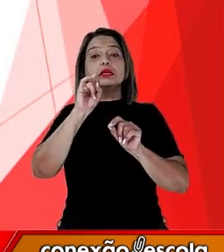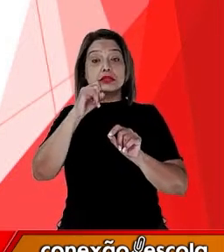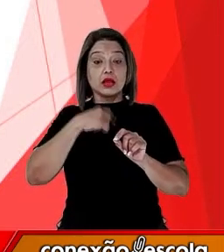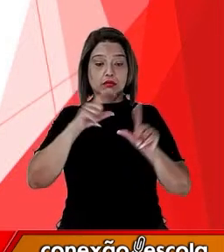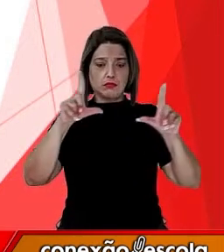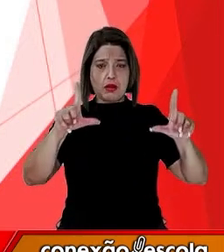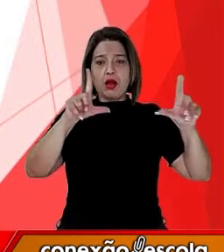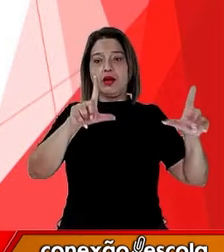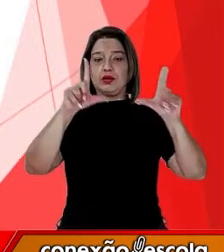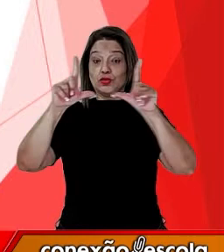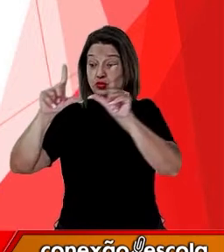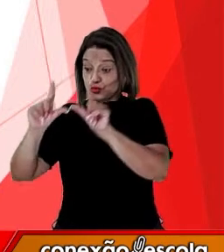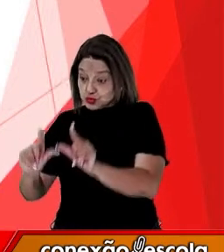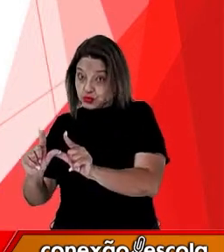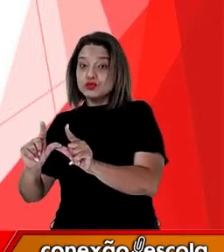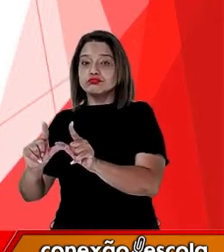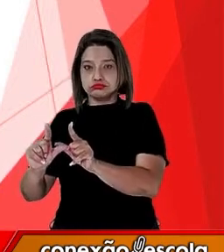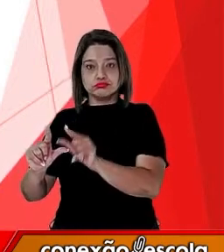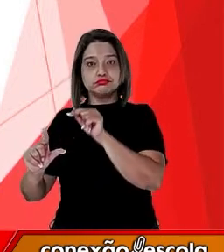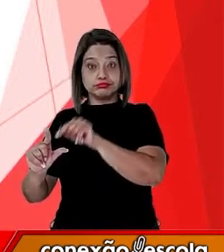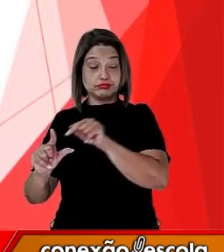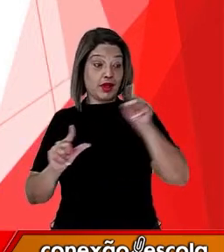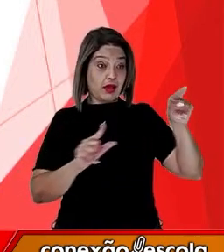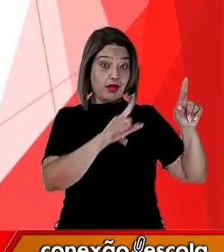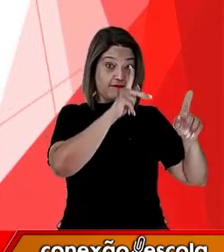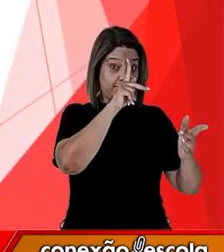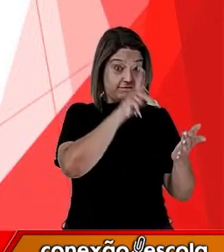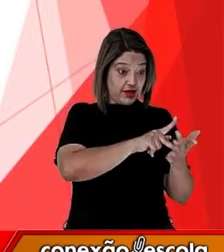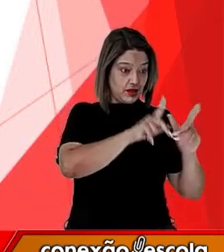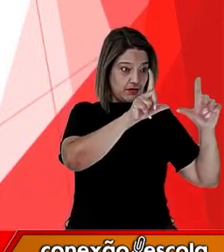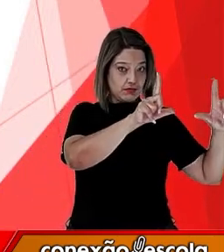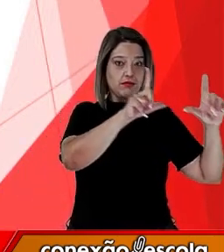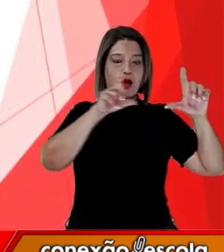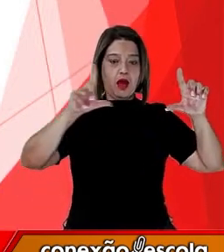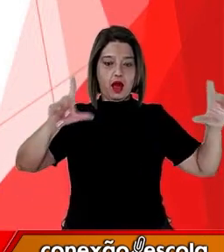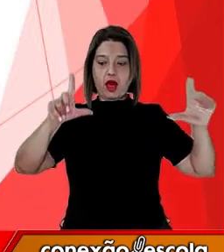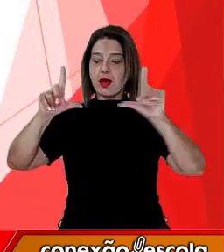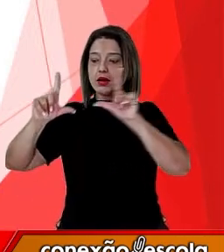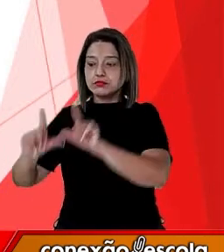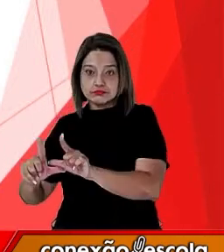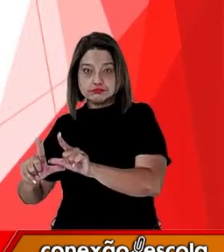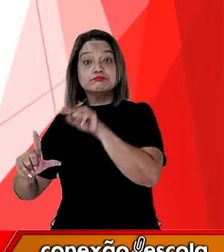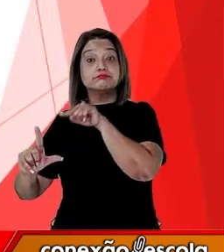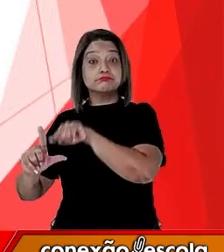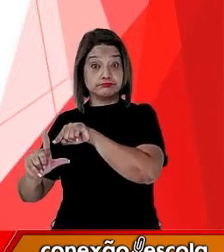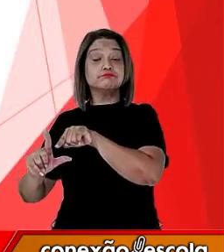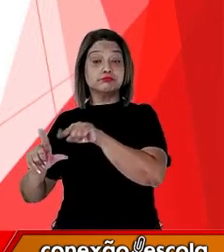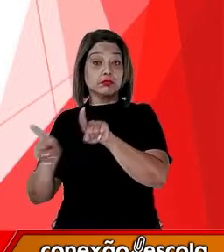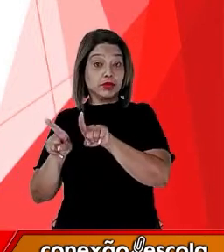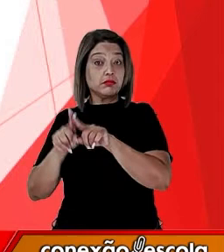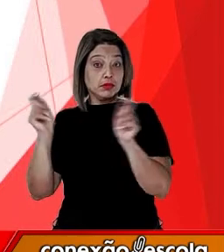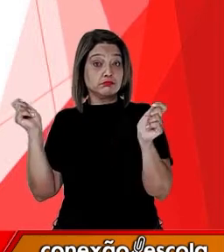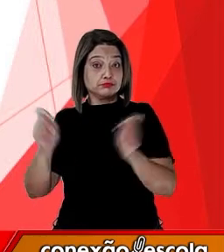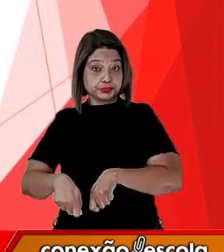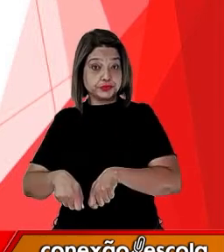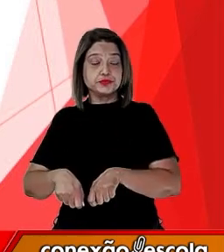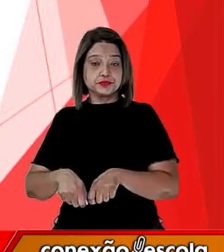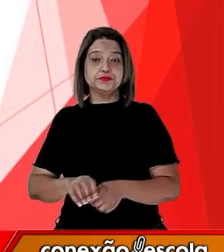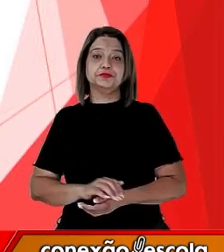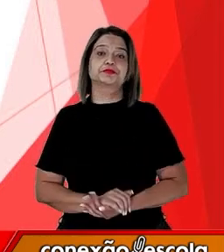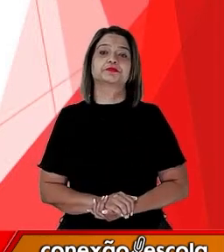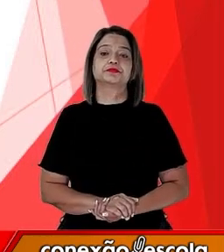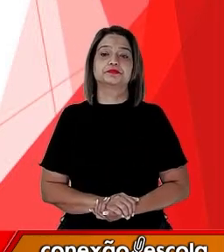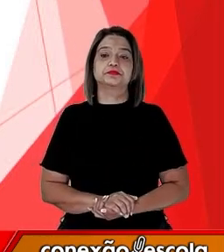minha figura original, a minha foto original. Essas figuras têm em comum que elas são figuras